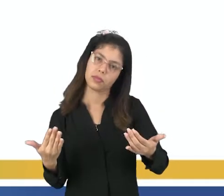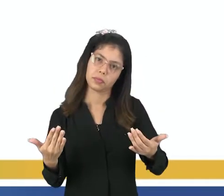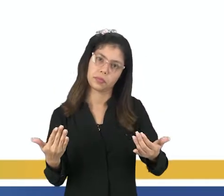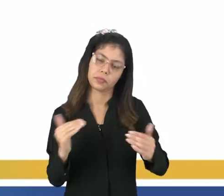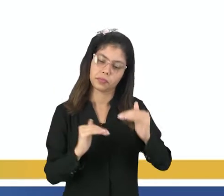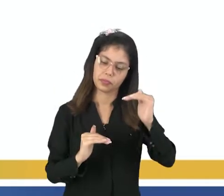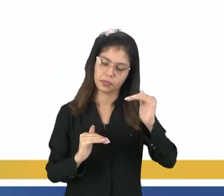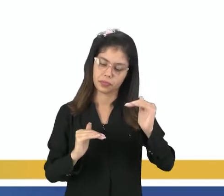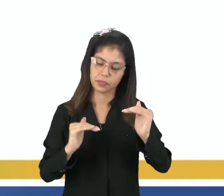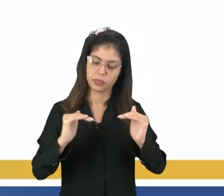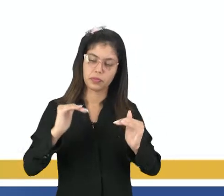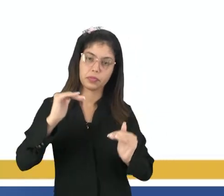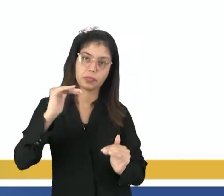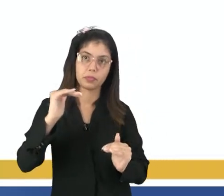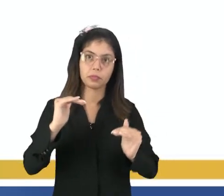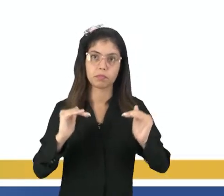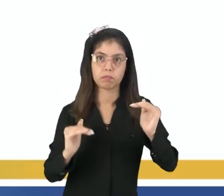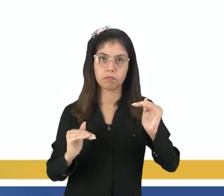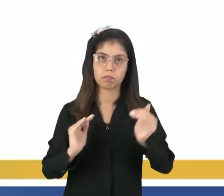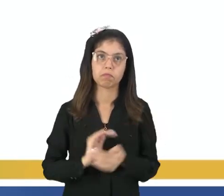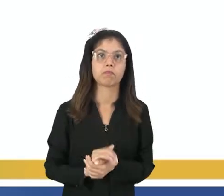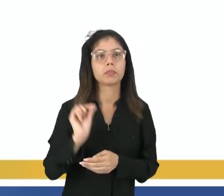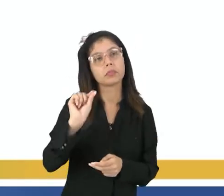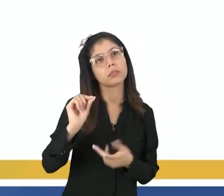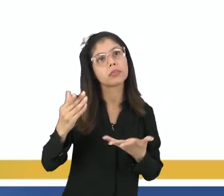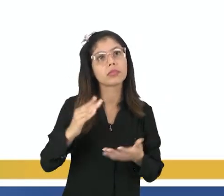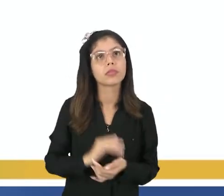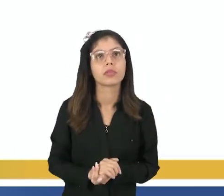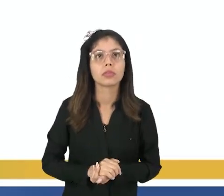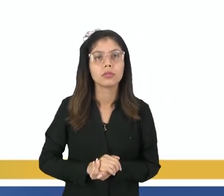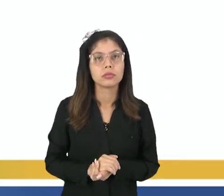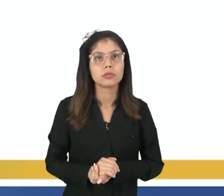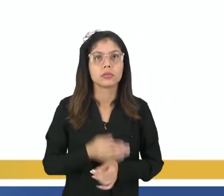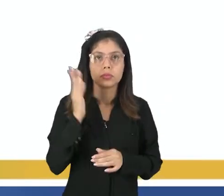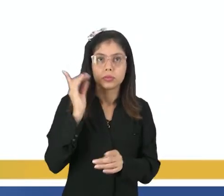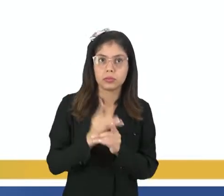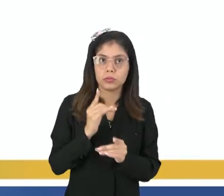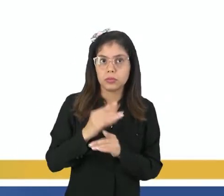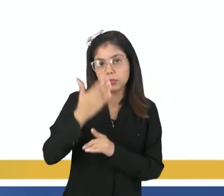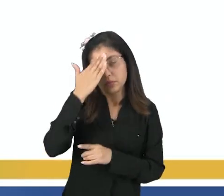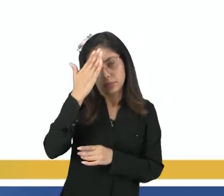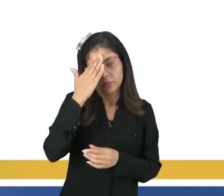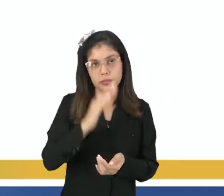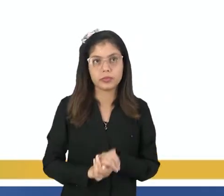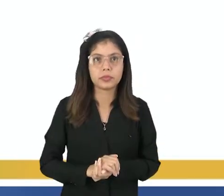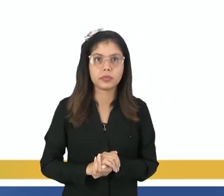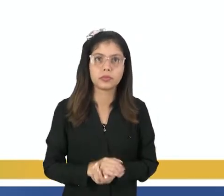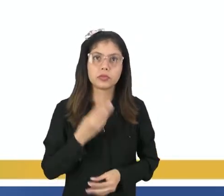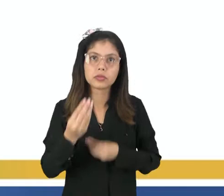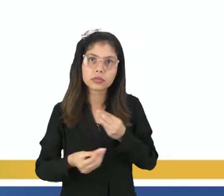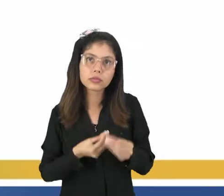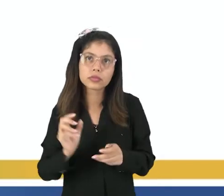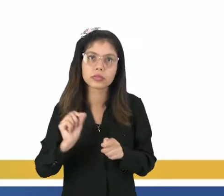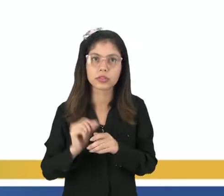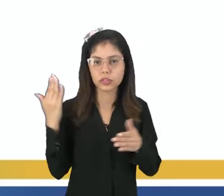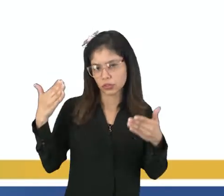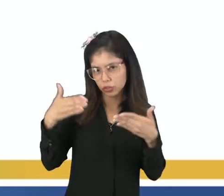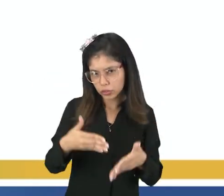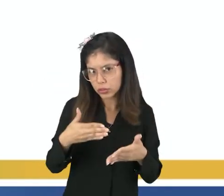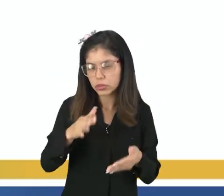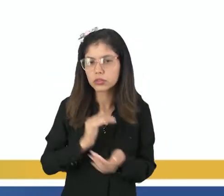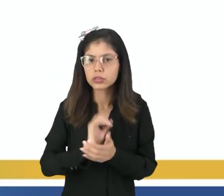esses níveis taxonômicos? Esses níveis taxonômicos seria a gente entender que, conforme a gente vai chegando em